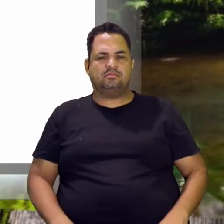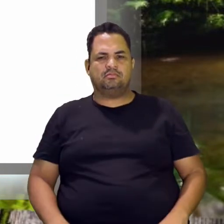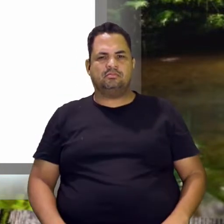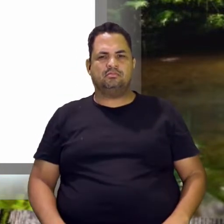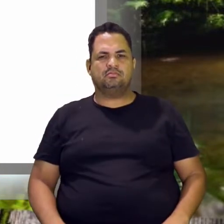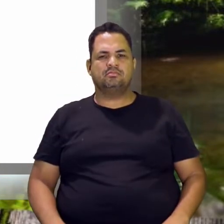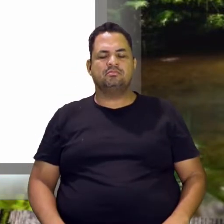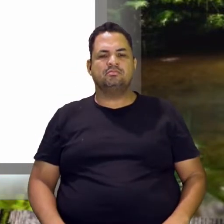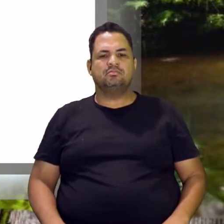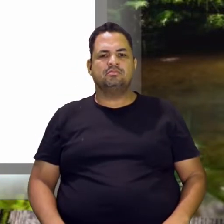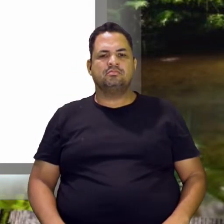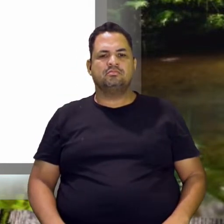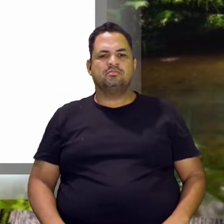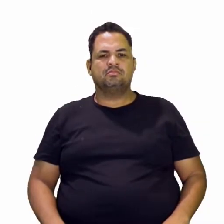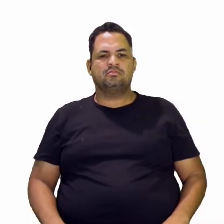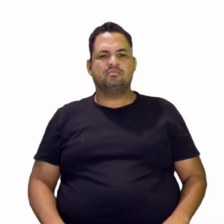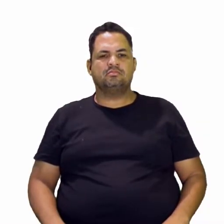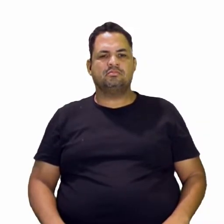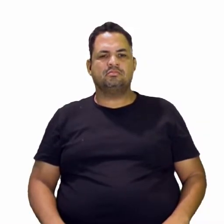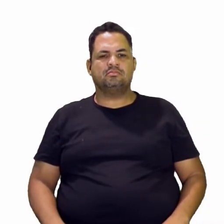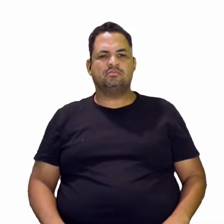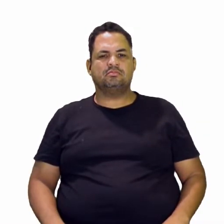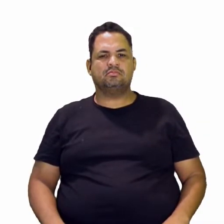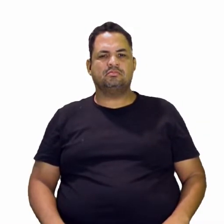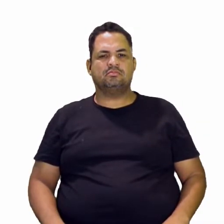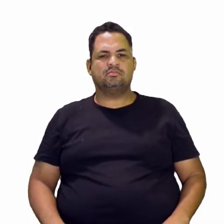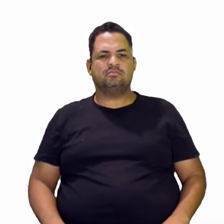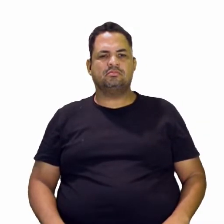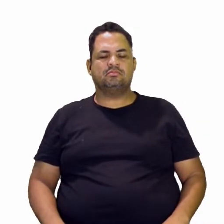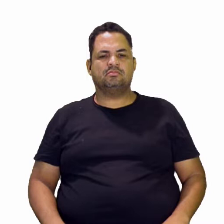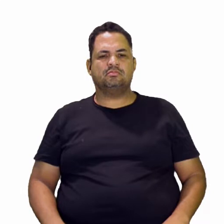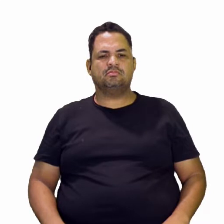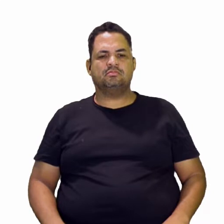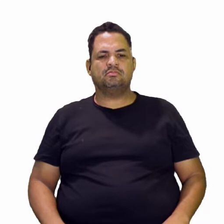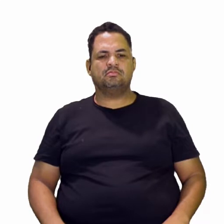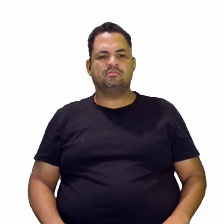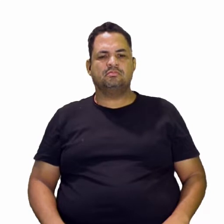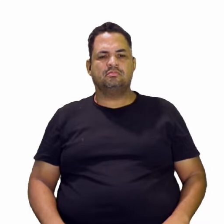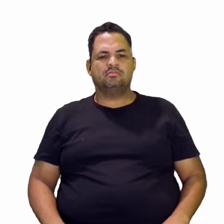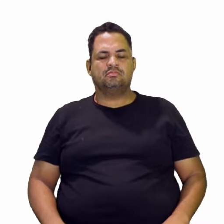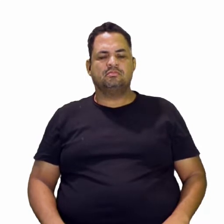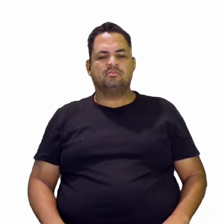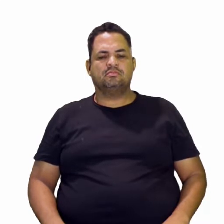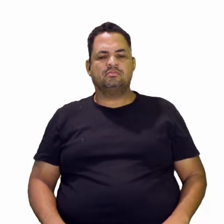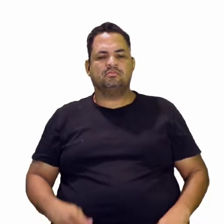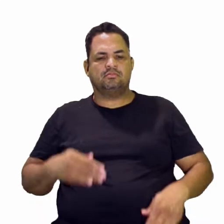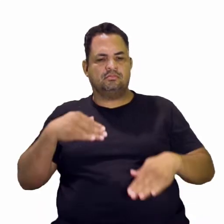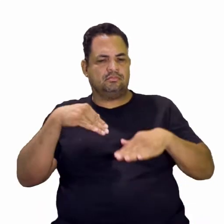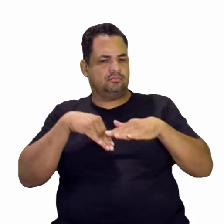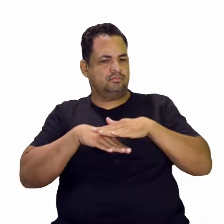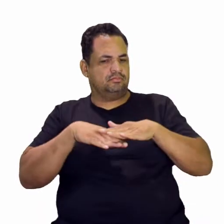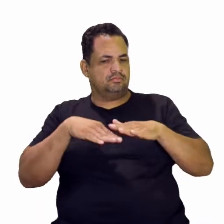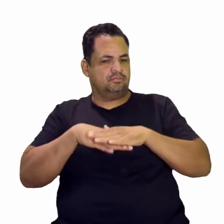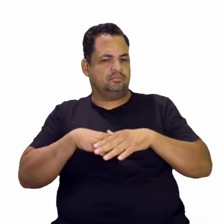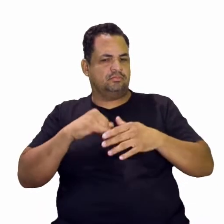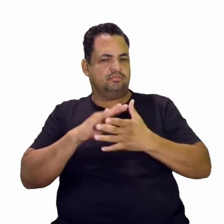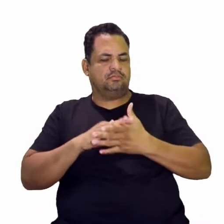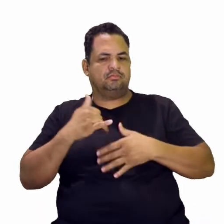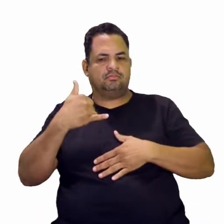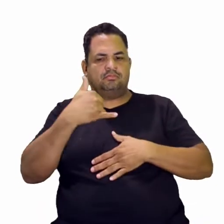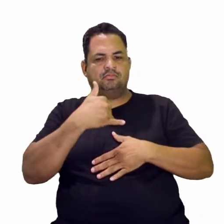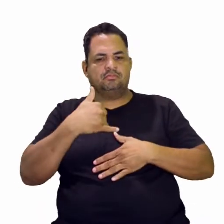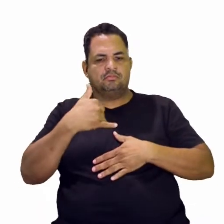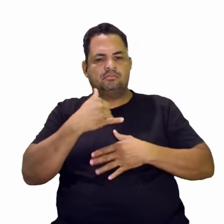tudo garantido. Vamos lá pro quadro? Olha lá. Depósitos de gordura favorecem